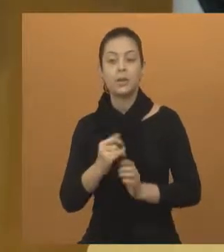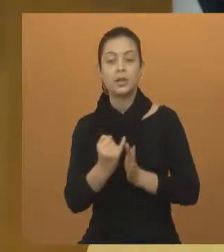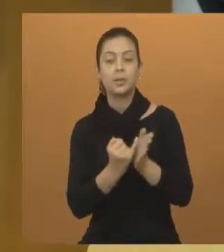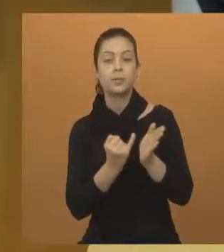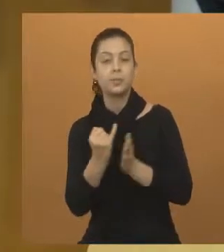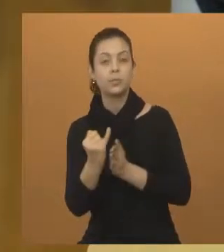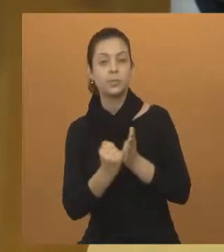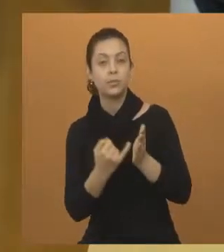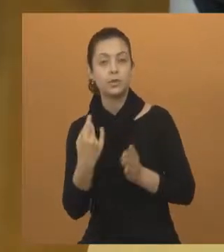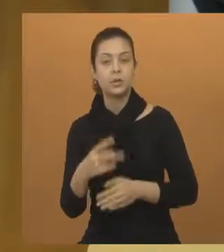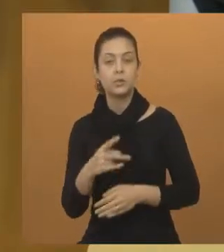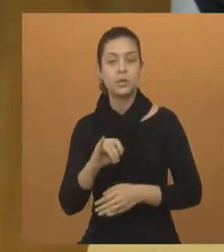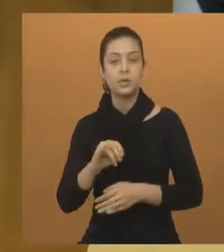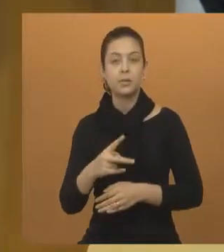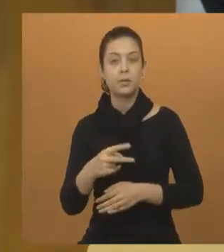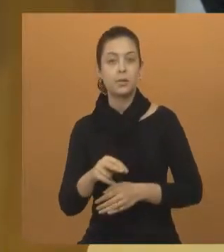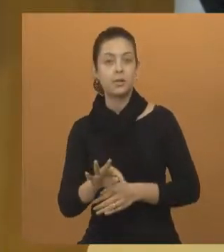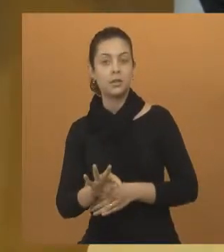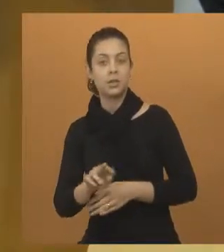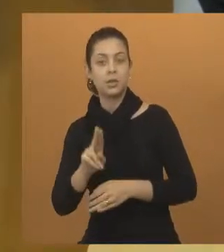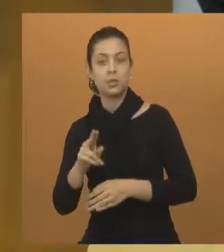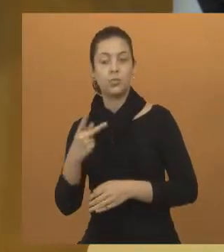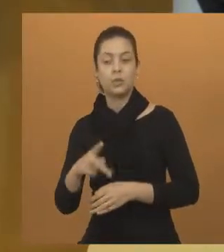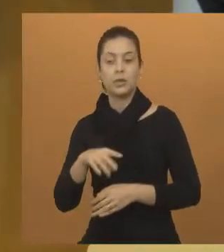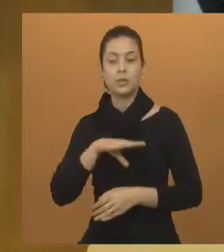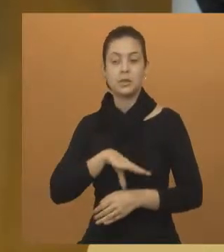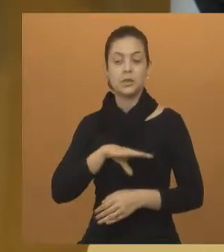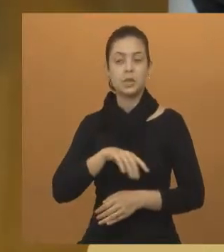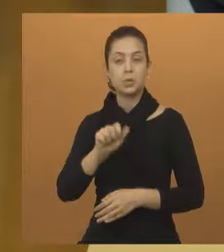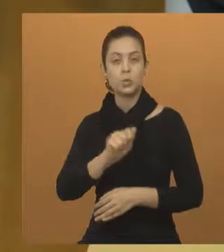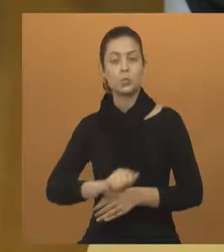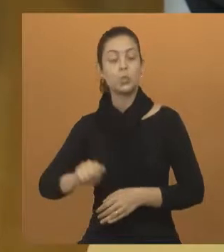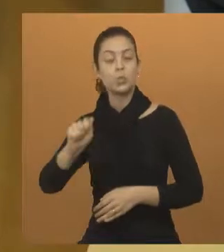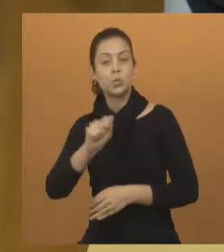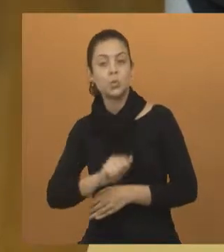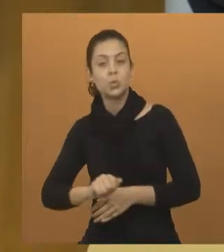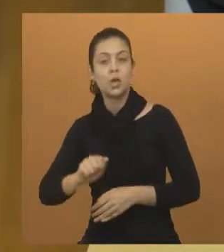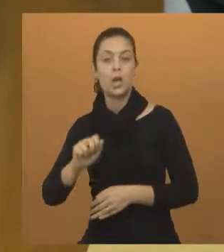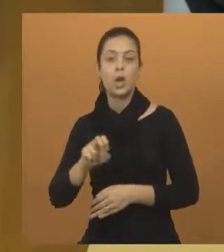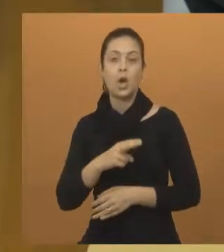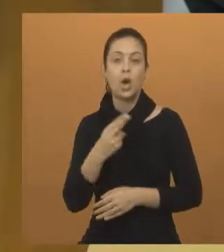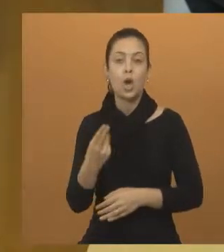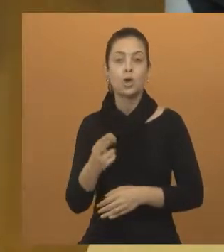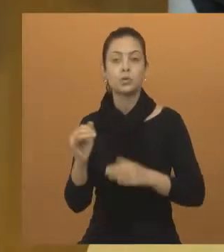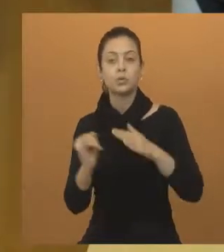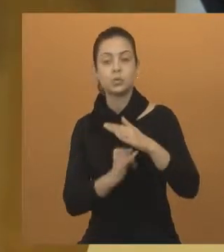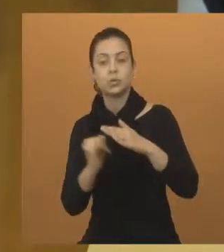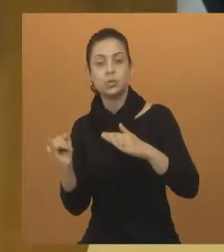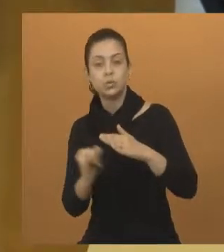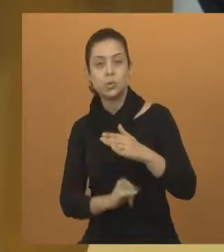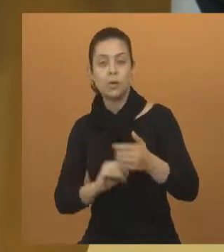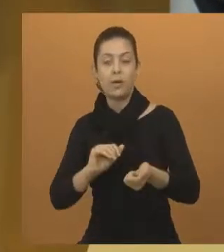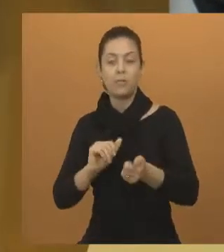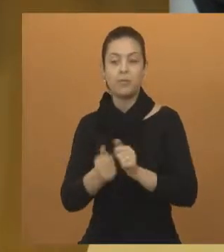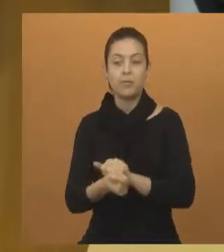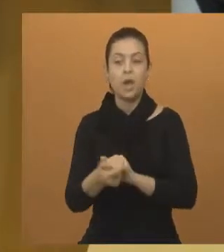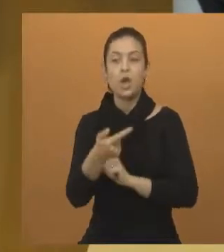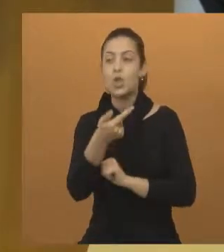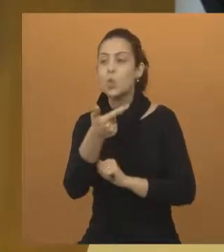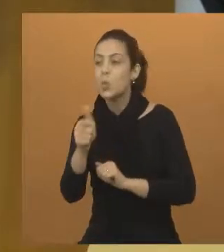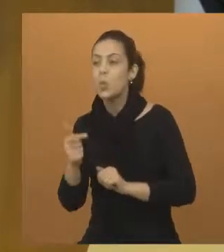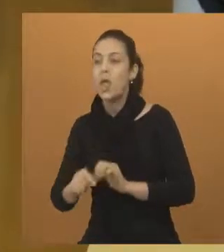tributários referentes ao IPTU às entidades e associações recreativas ou desportivas sem fins